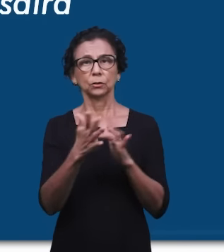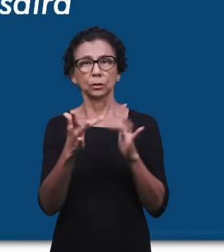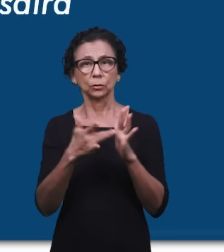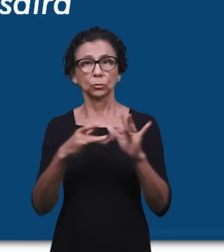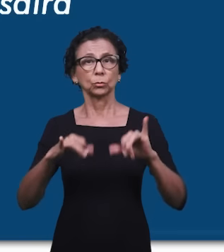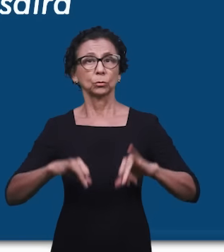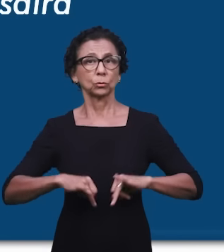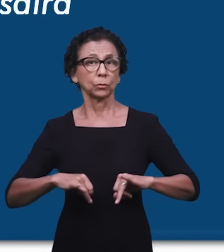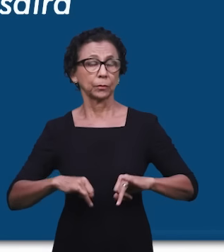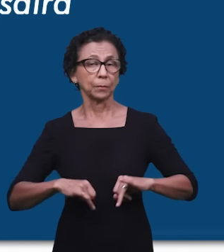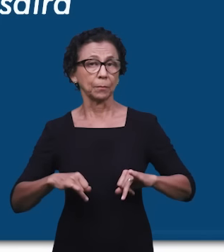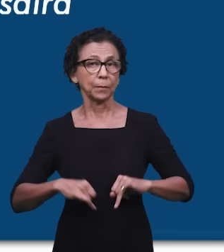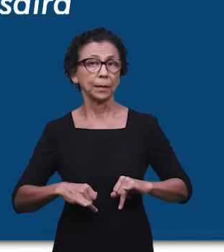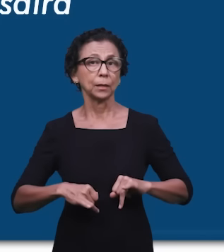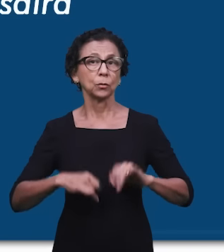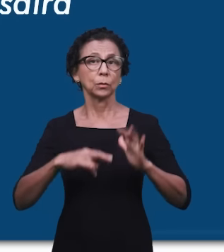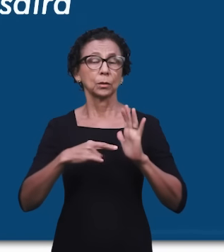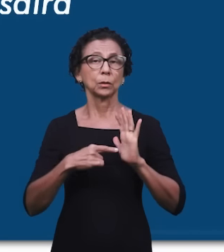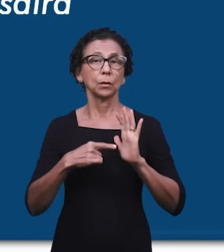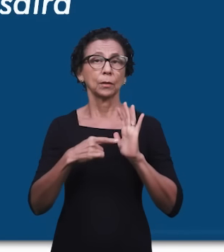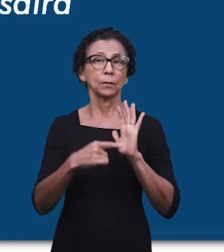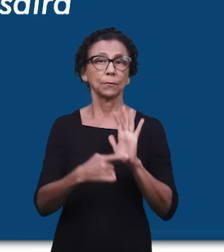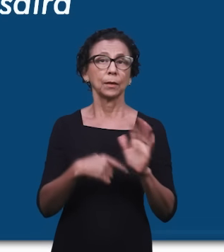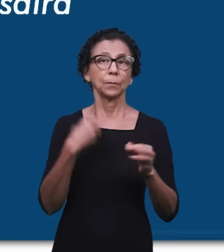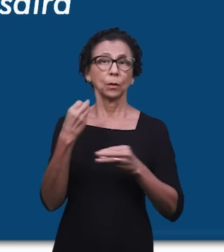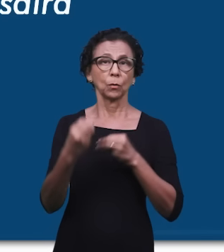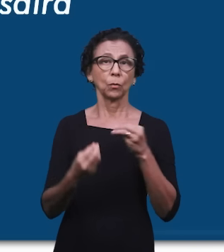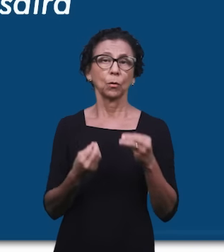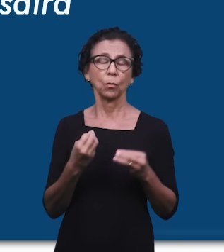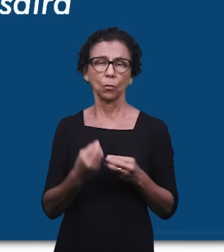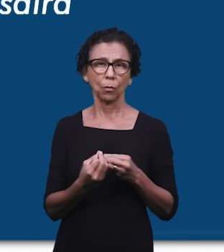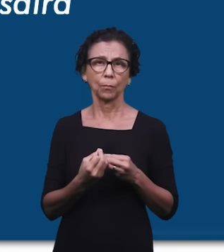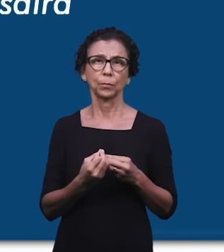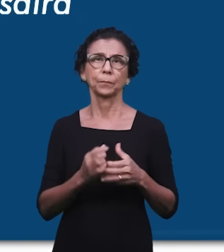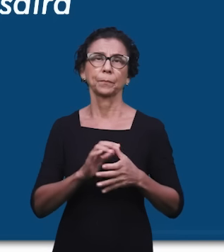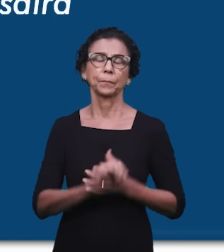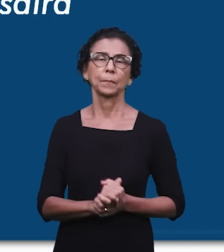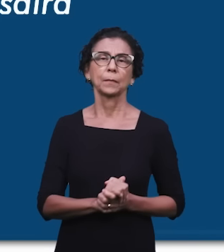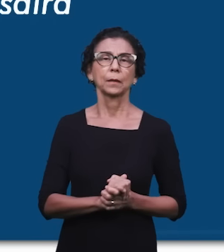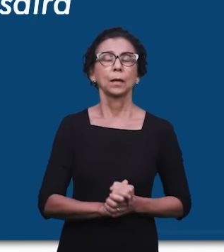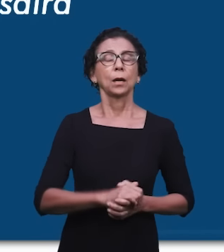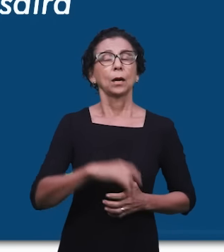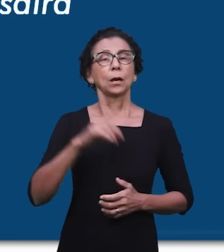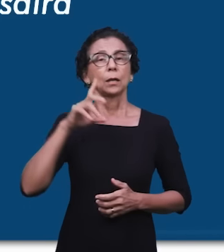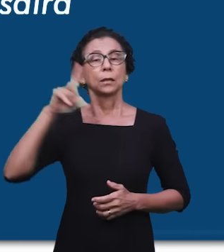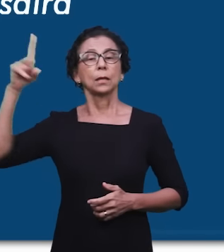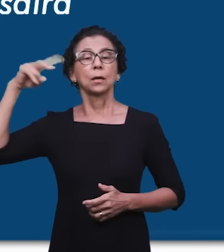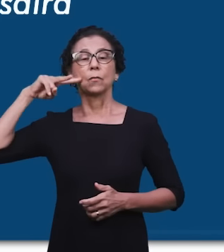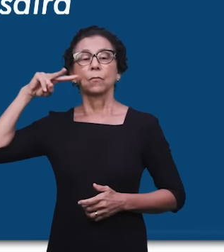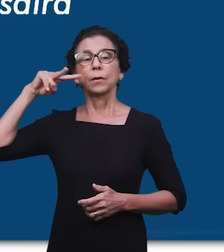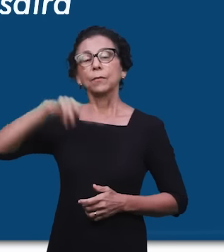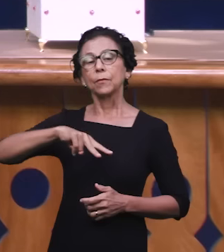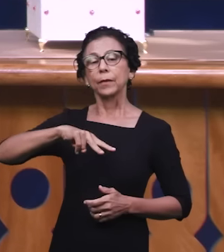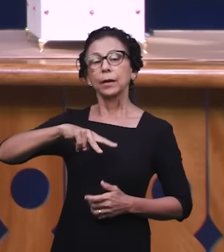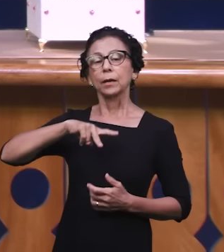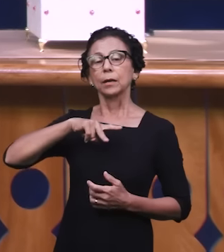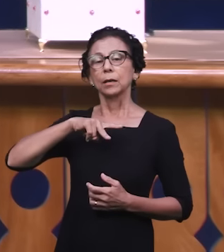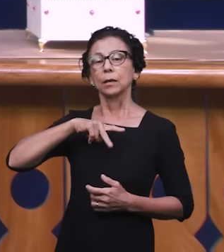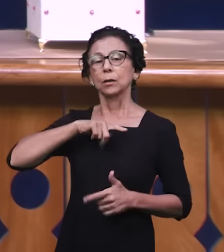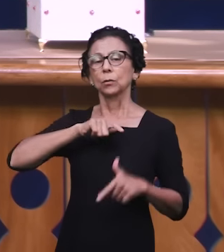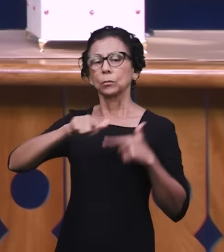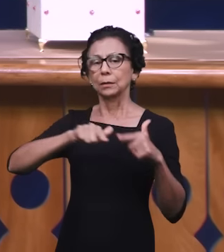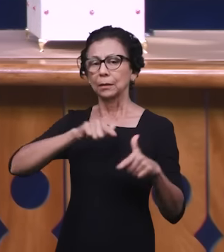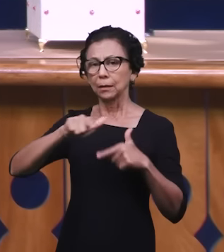forma que Deus recebeu aquele trabalho. O trabalho da sua alma, ele verá o seu. Deus viu o trabalho que foi realizado